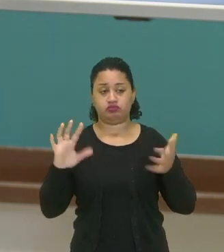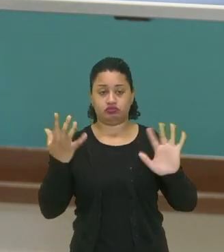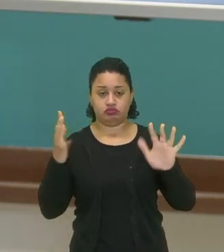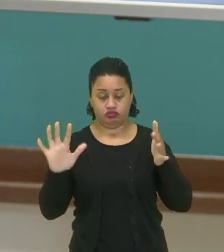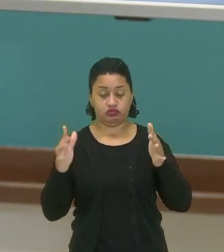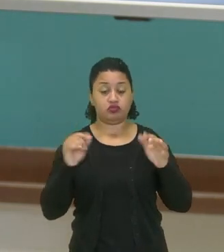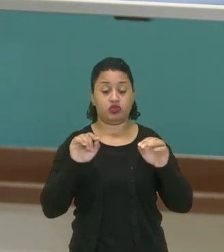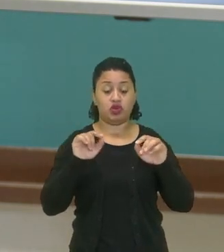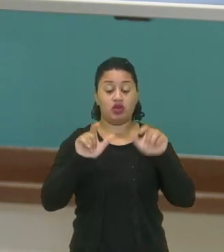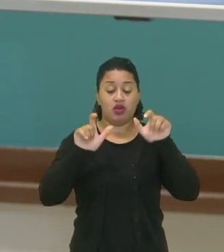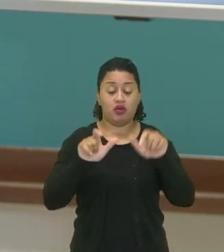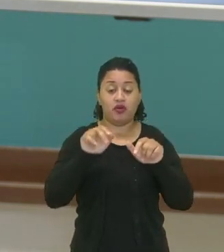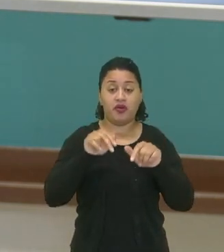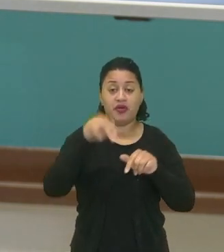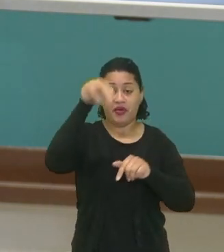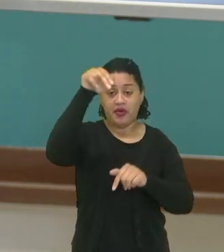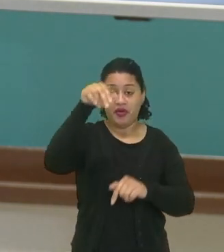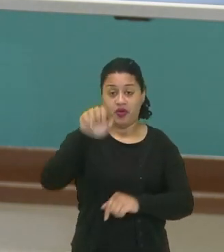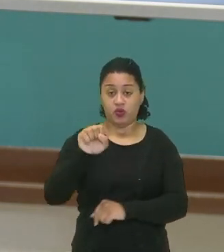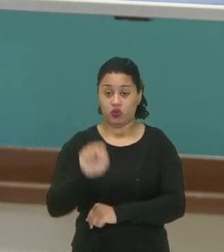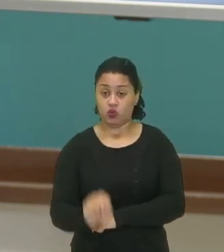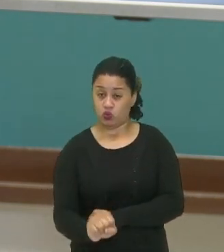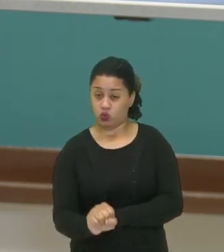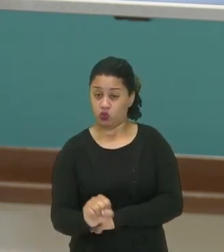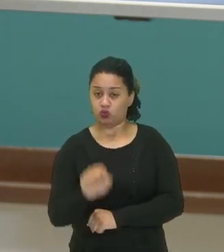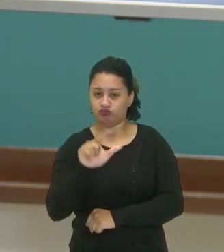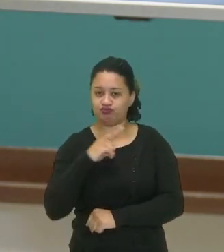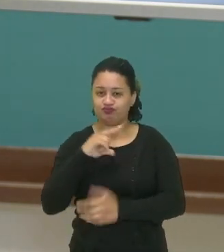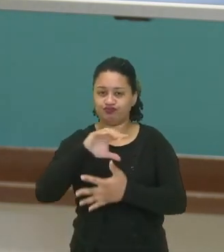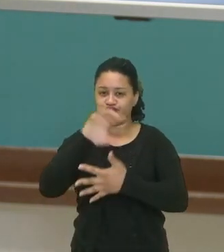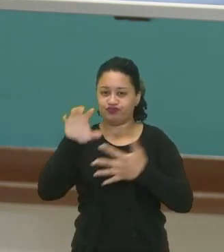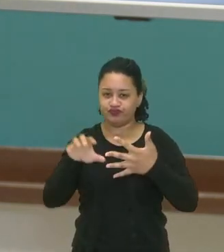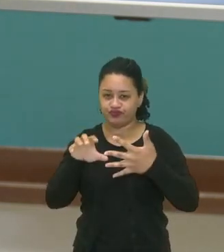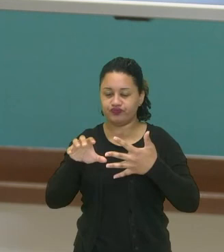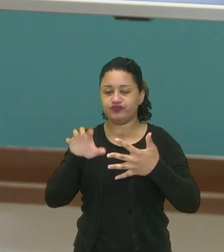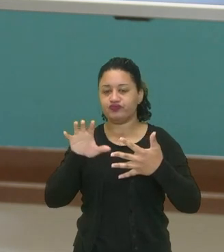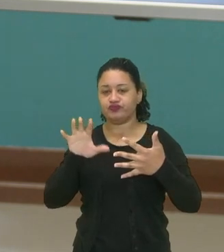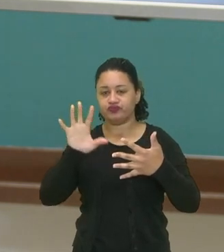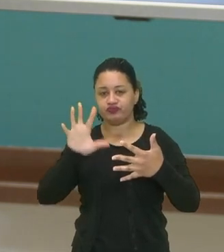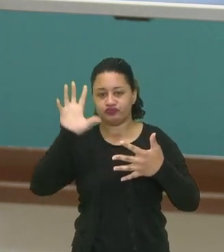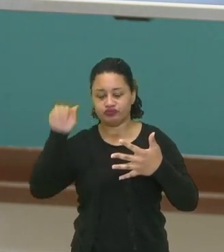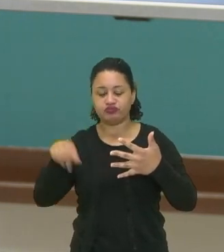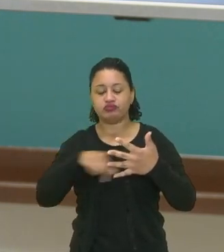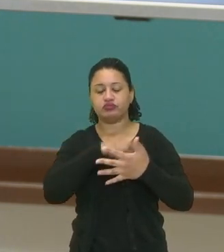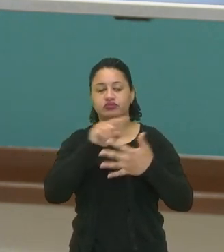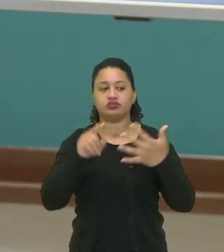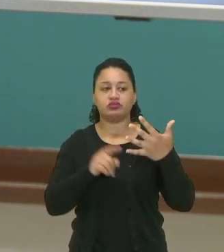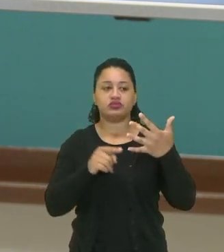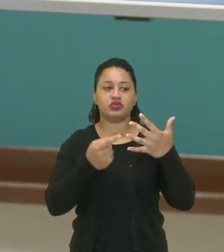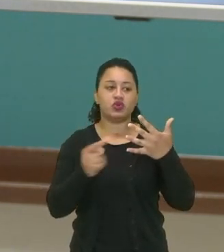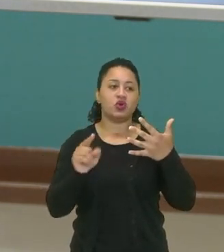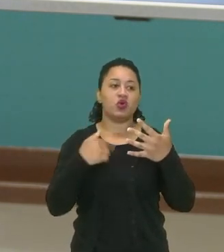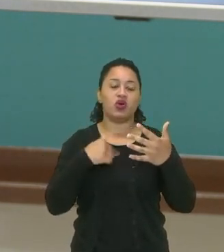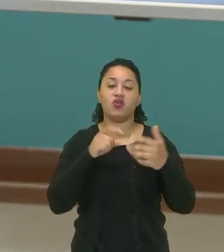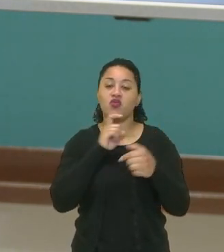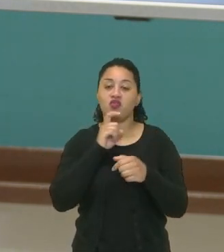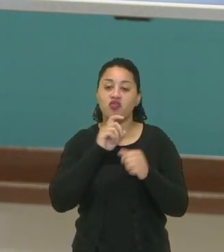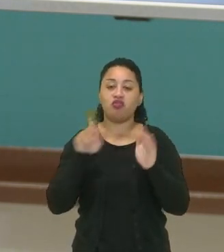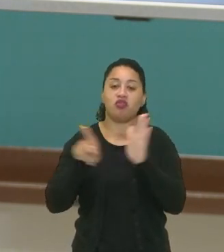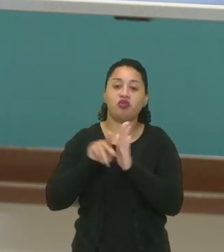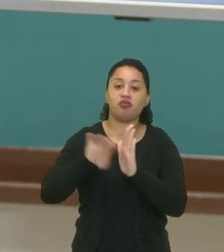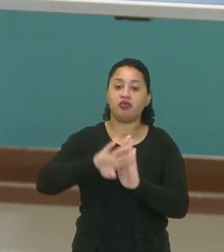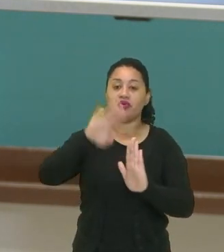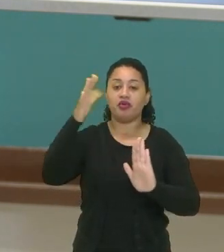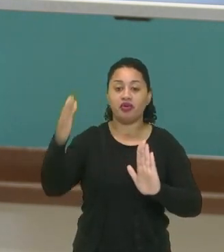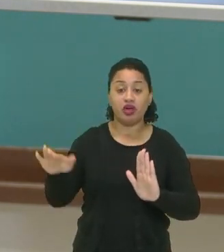Que está, inclusive, nos extremos norte e sul do continente africano. E, finalizando aí, o clima frio de montanha. O próprio nome já diz,